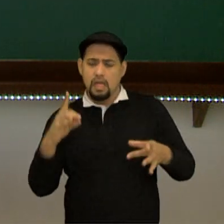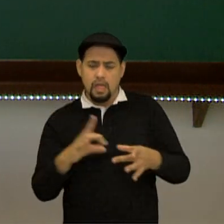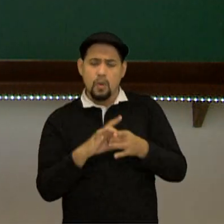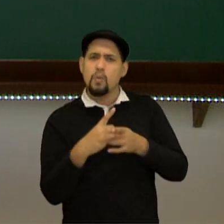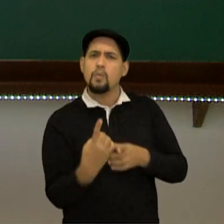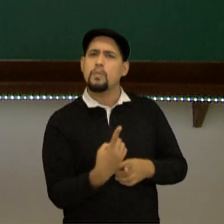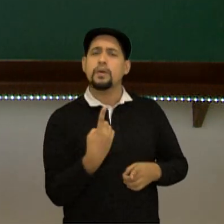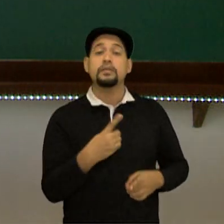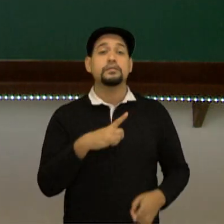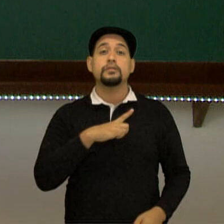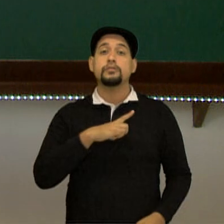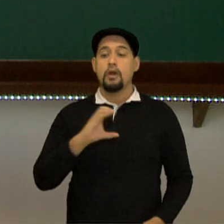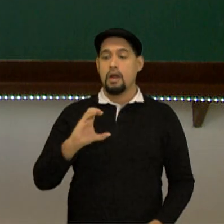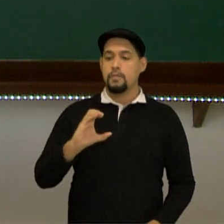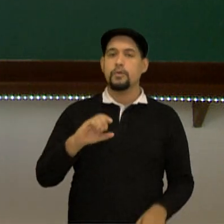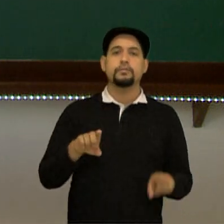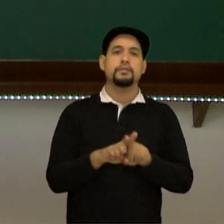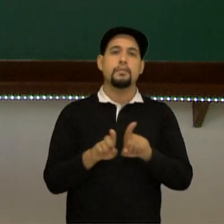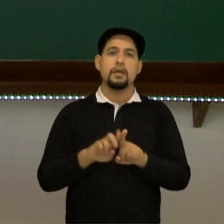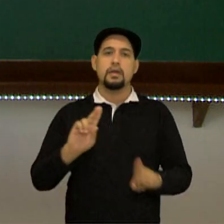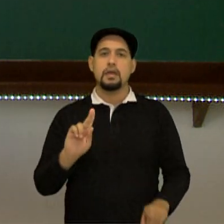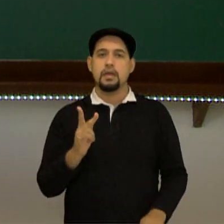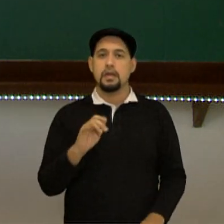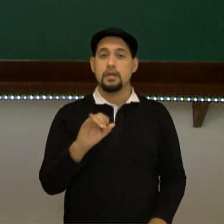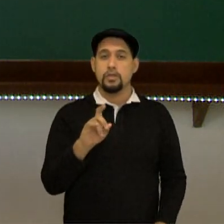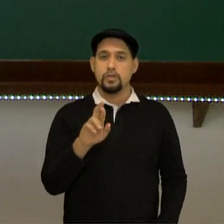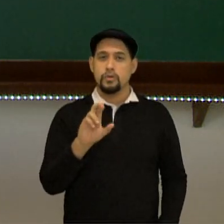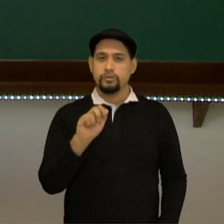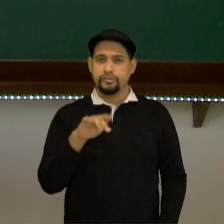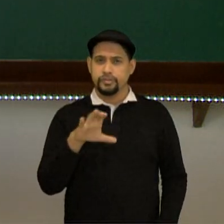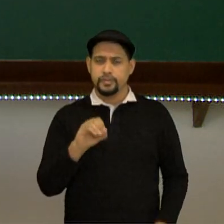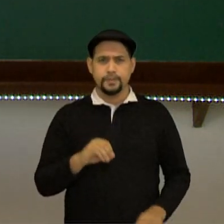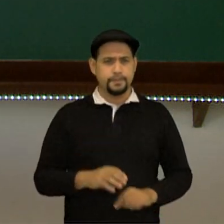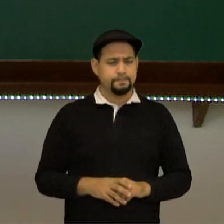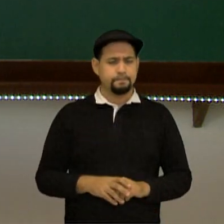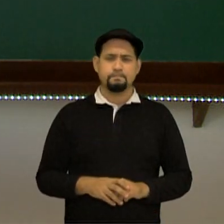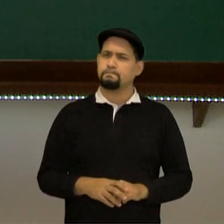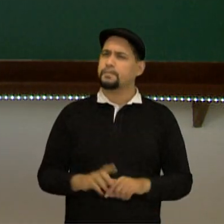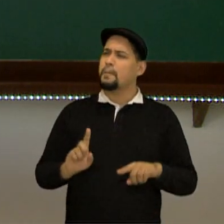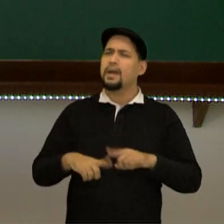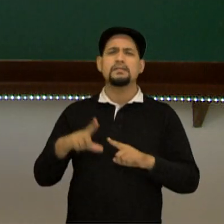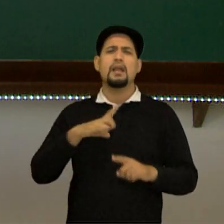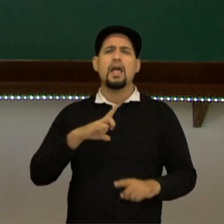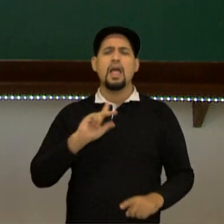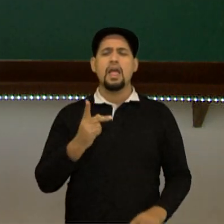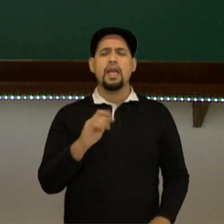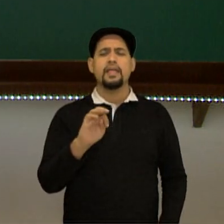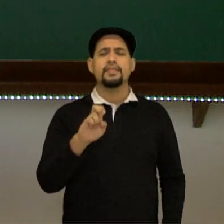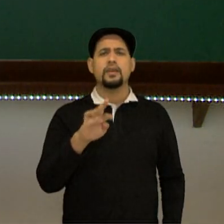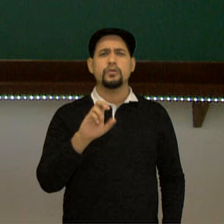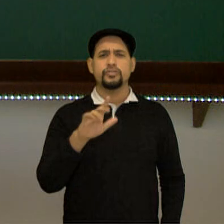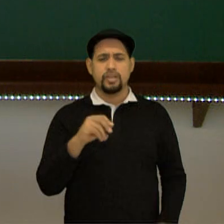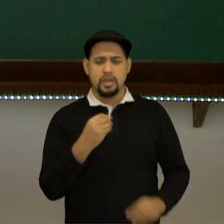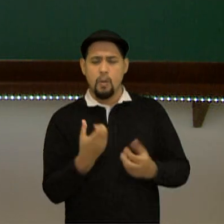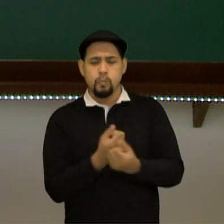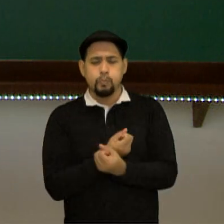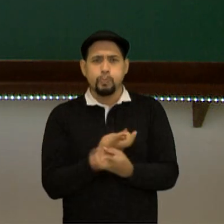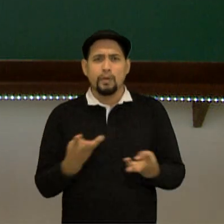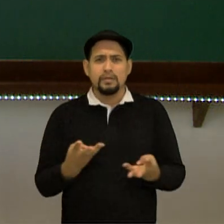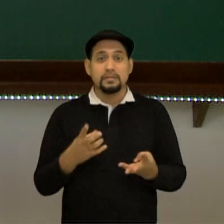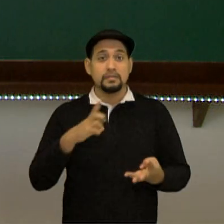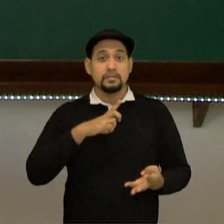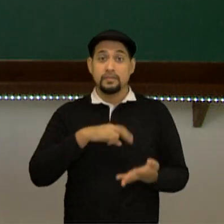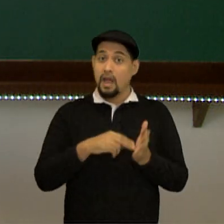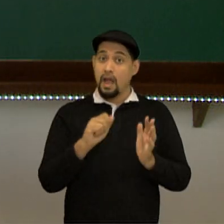tem carbonos e hidrogênios que a constituem. E se ela é heterogênea, professor? Quando tem um